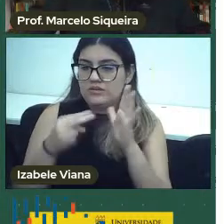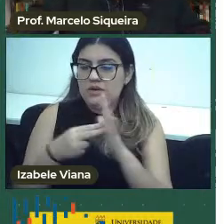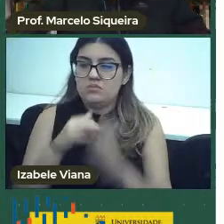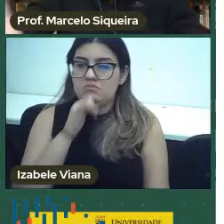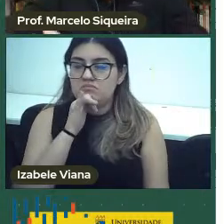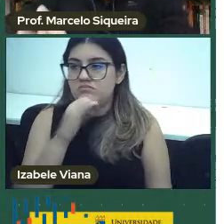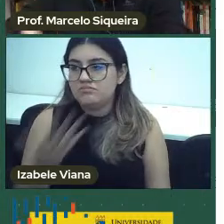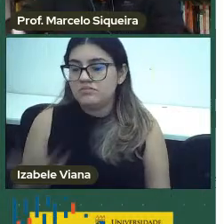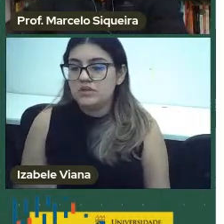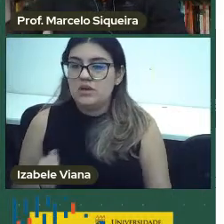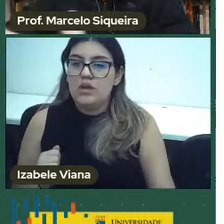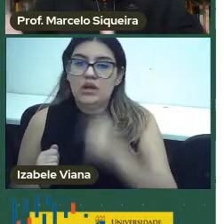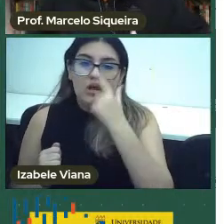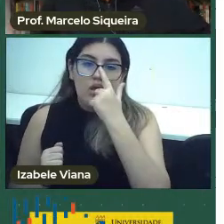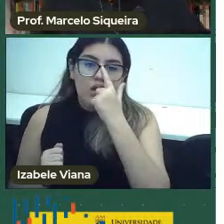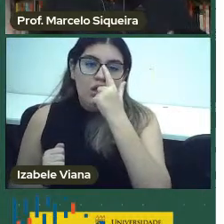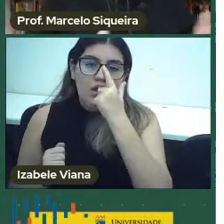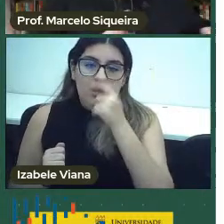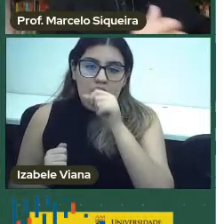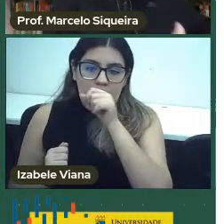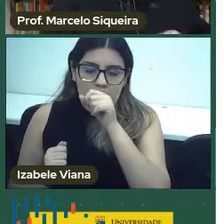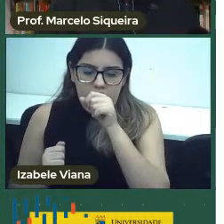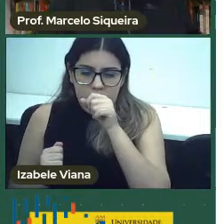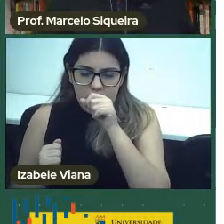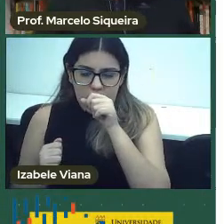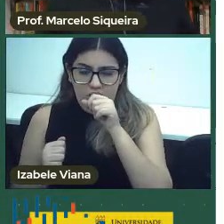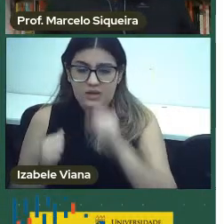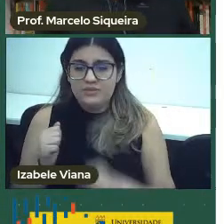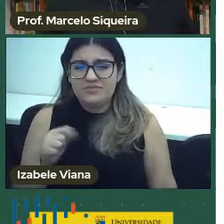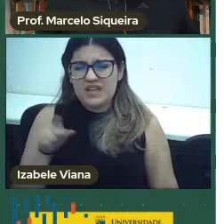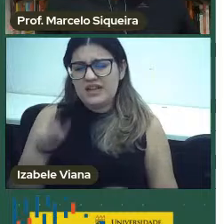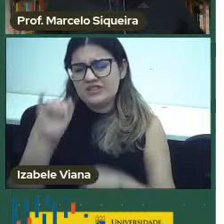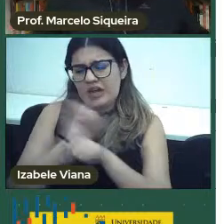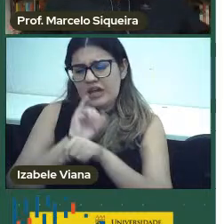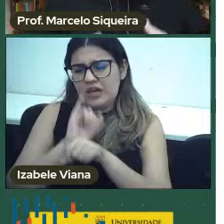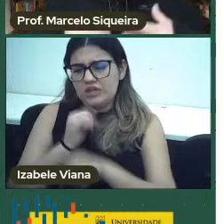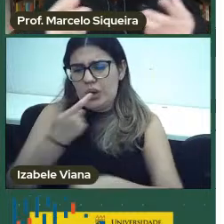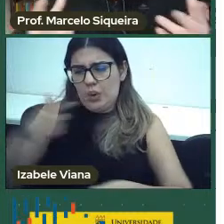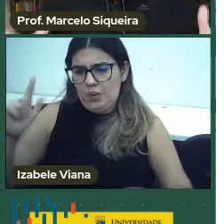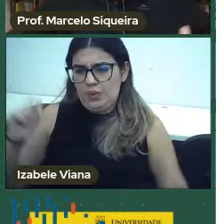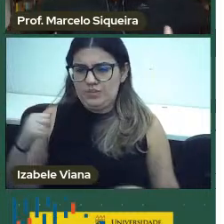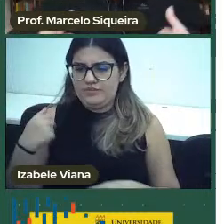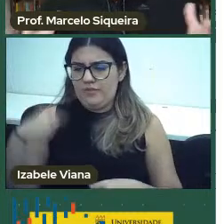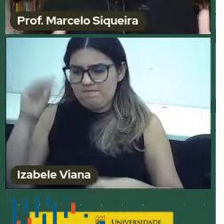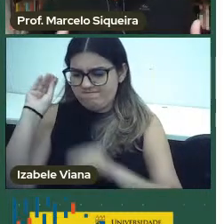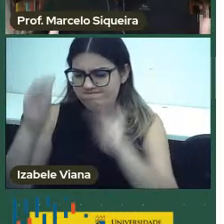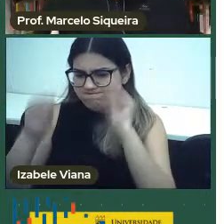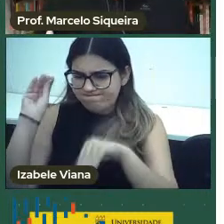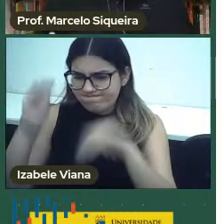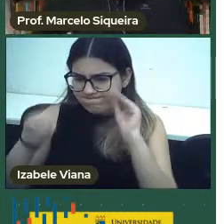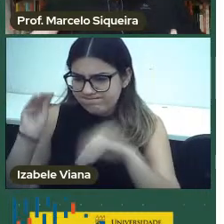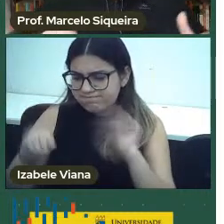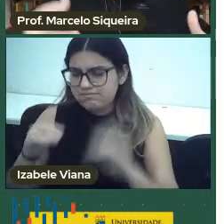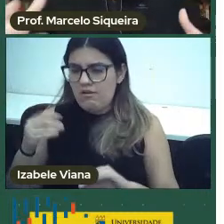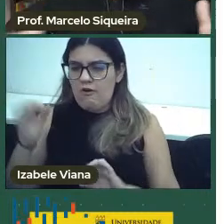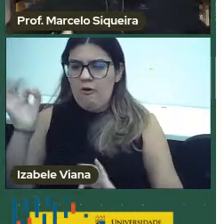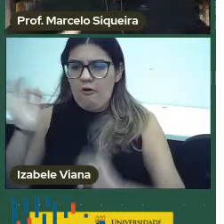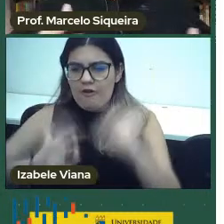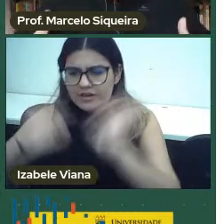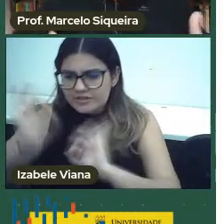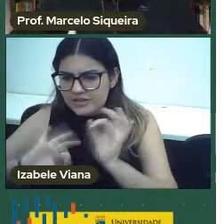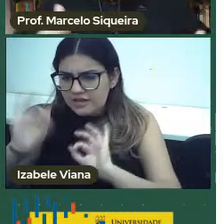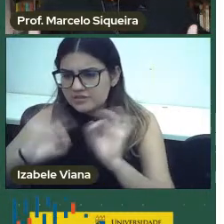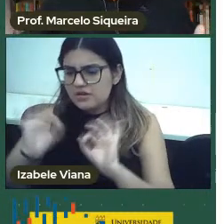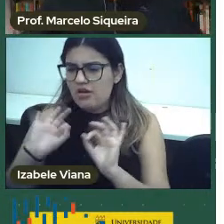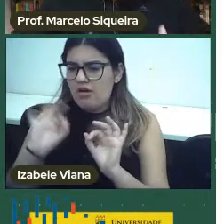mas falo, não, isso aqui eu vou fazer de uma outra maneira, vou organizar de uma outra forma, vou dar uma organização que vai